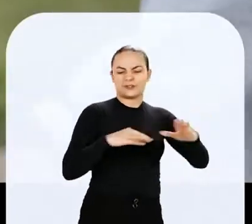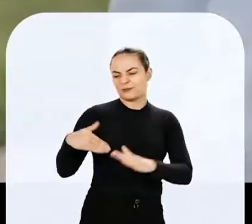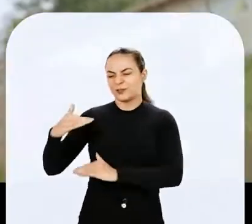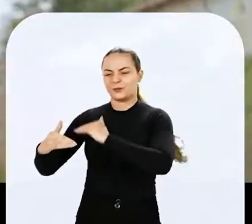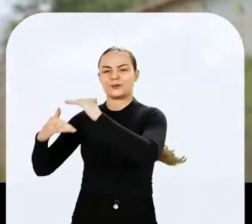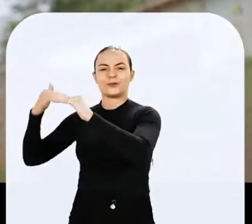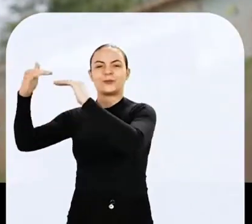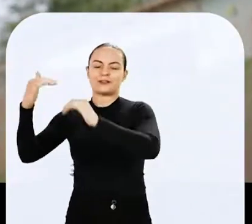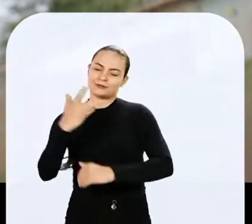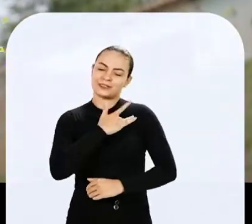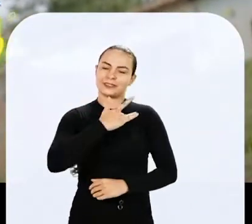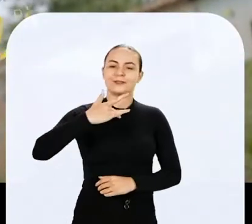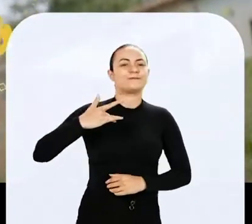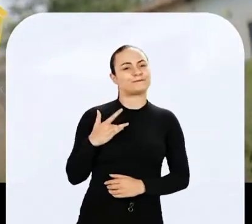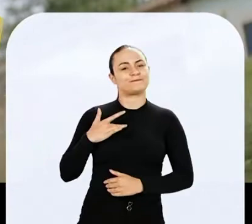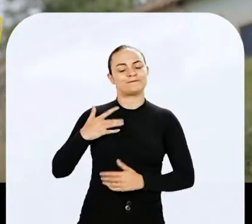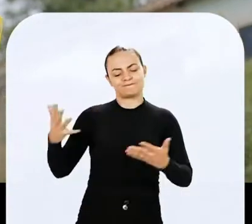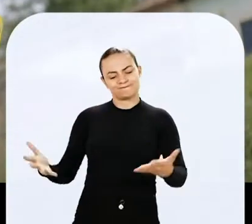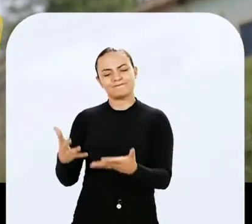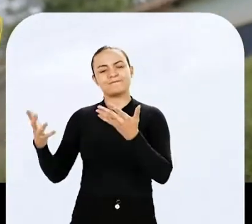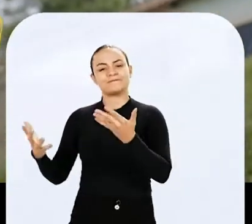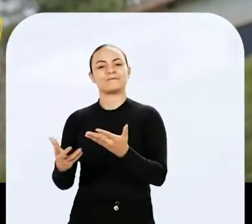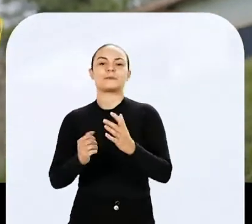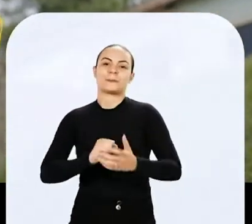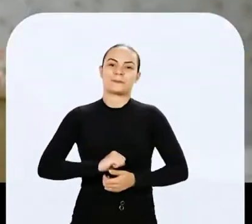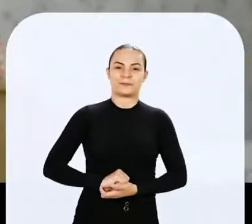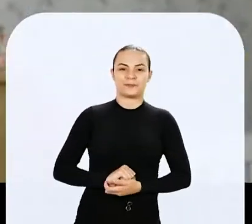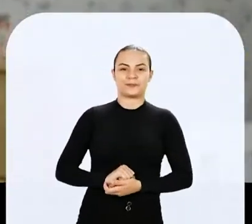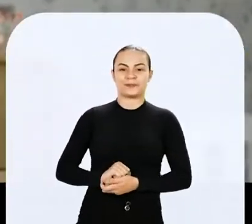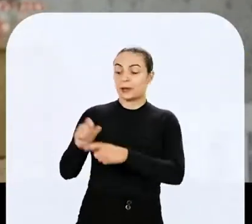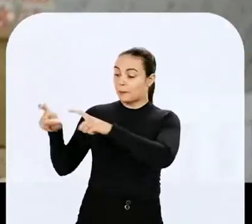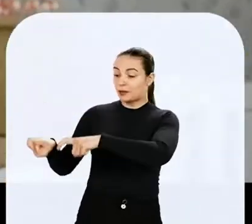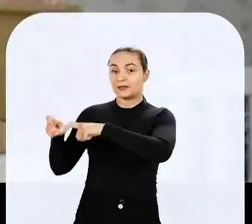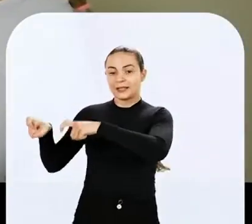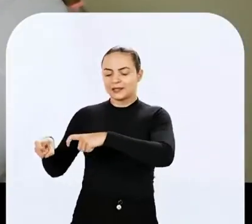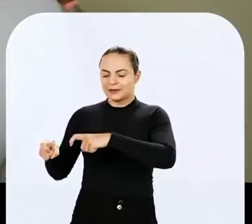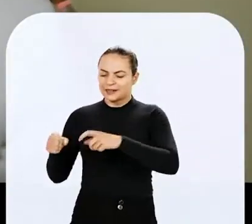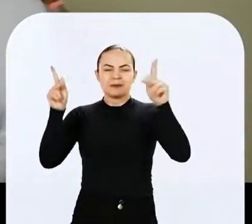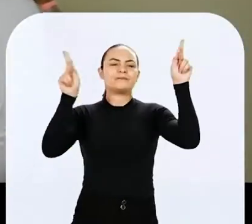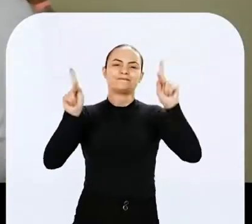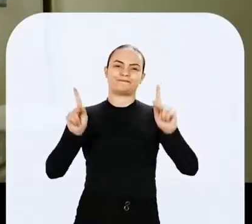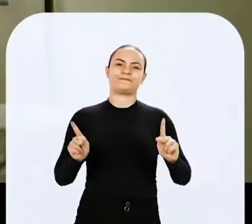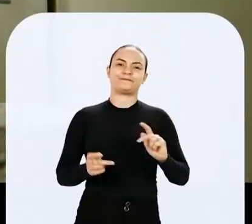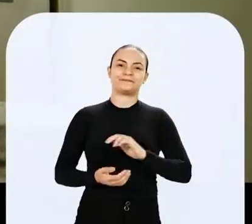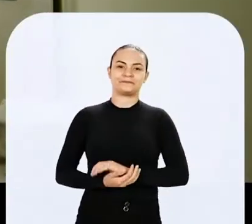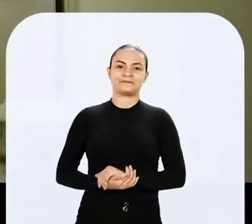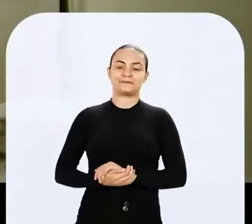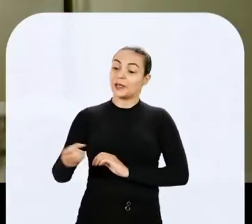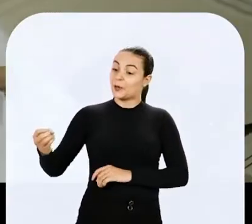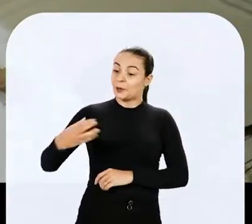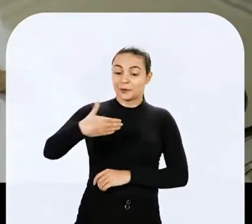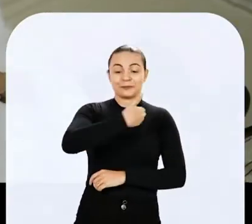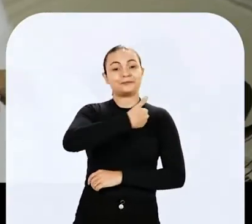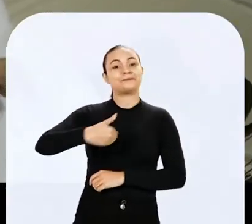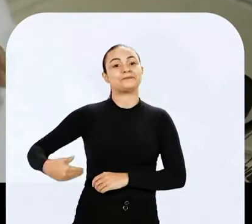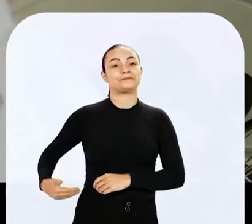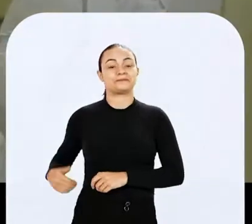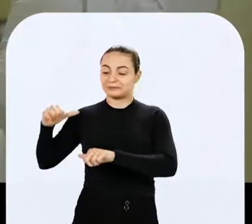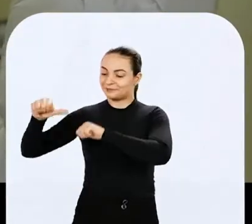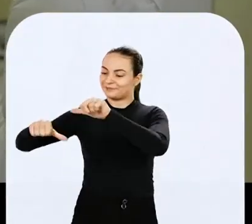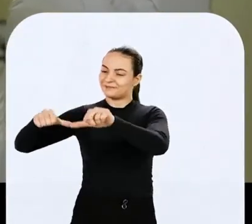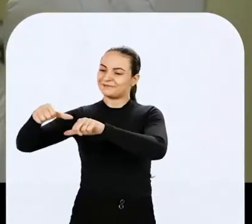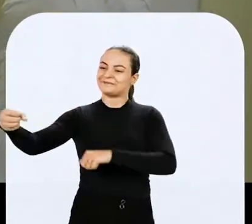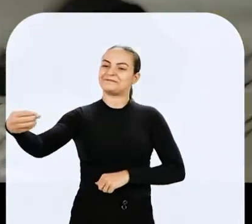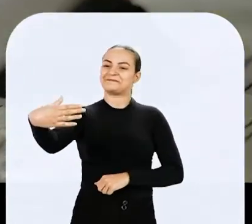ser melhor. Um novo tempo de educação. Eu quero um novo tempo para as pessoas viverem melhor, com saúde